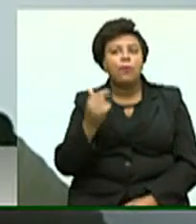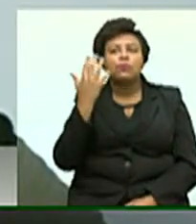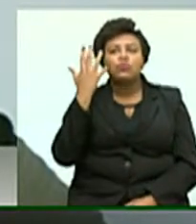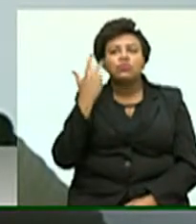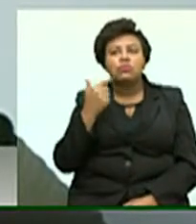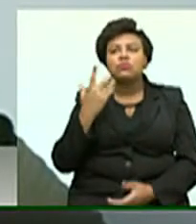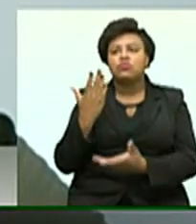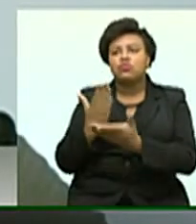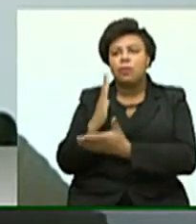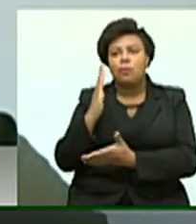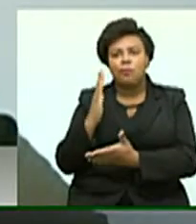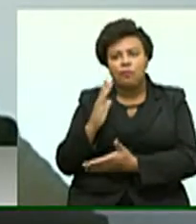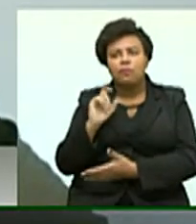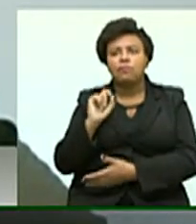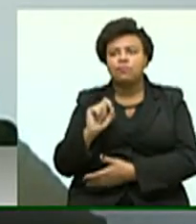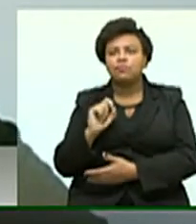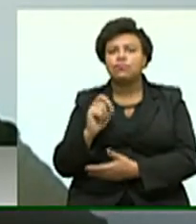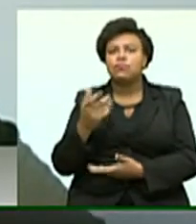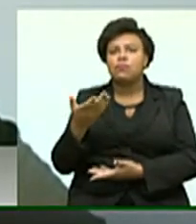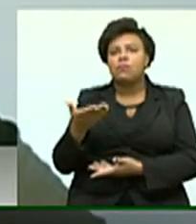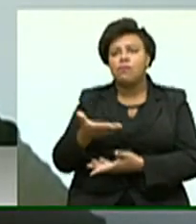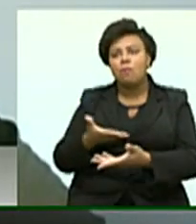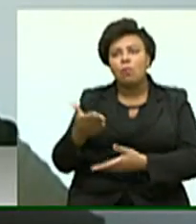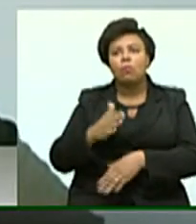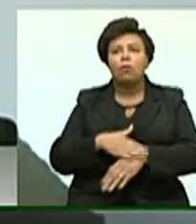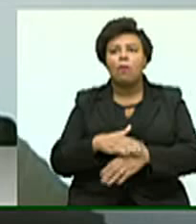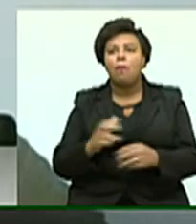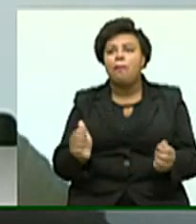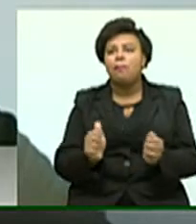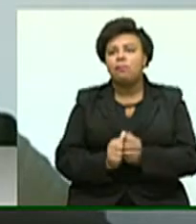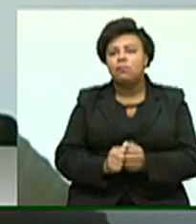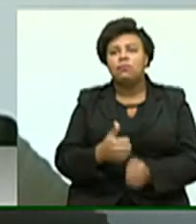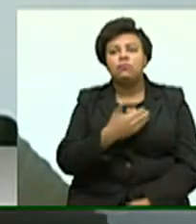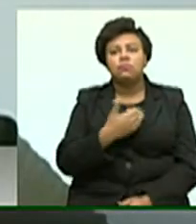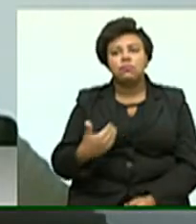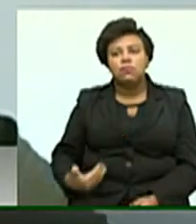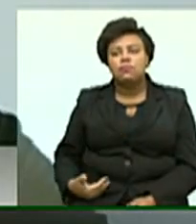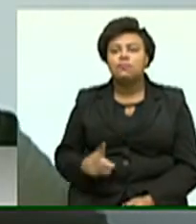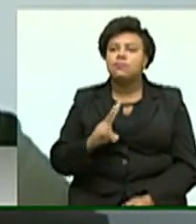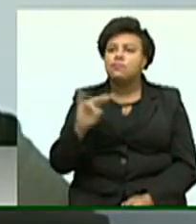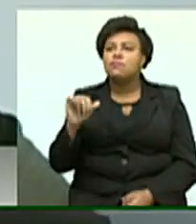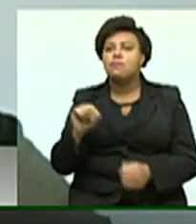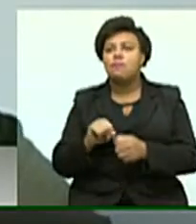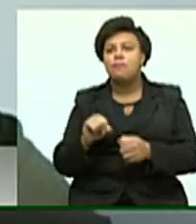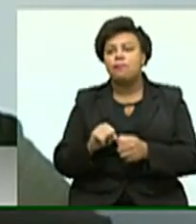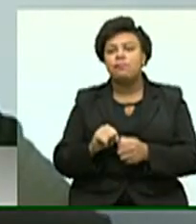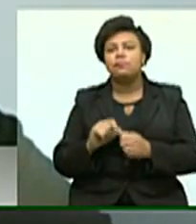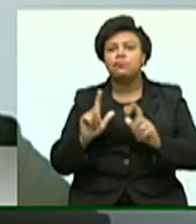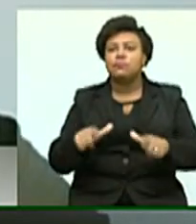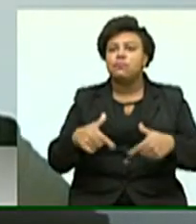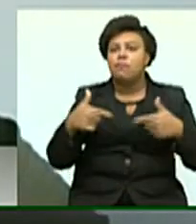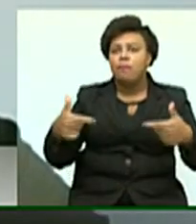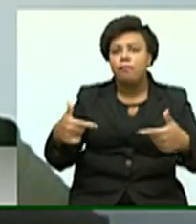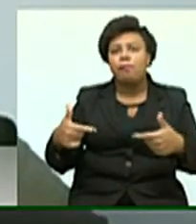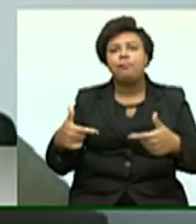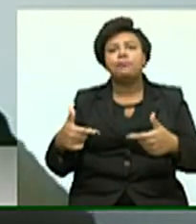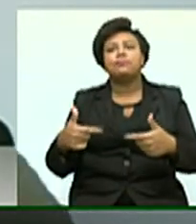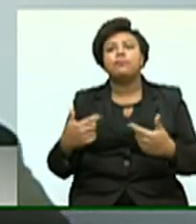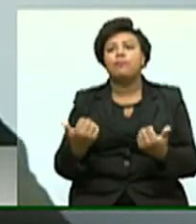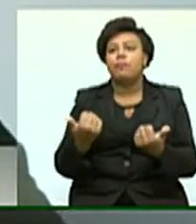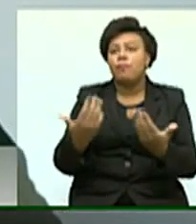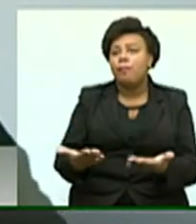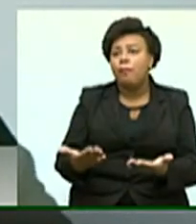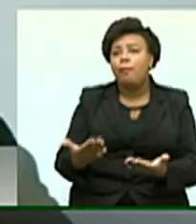poucas horas nós aprovamos e compartilhamos daquele momento com o governador, onde serão feitas também dações de imóveis